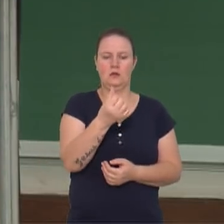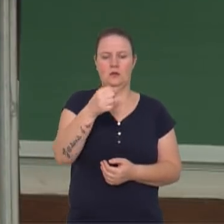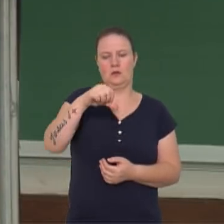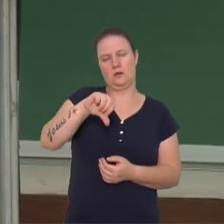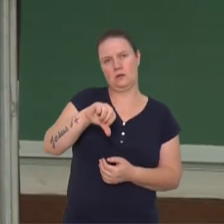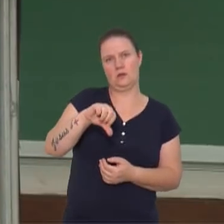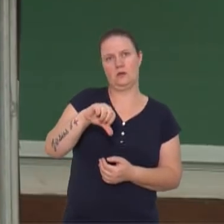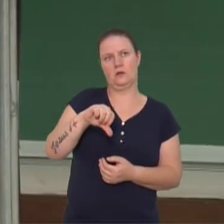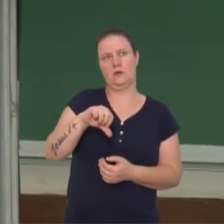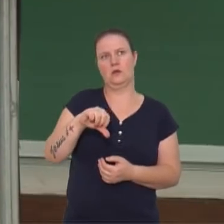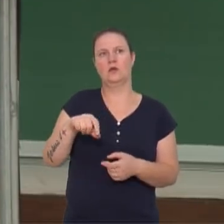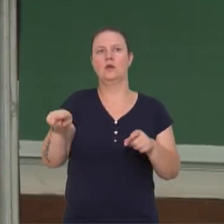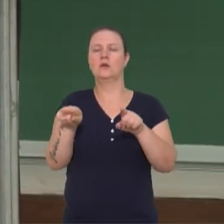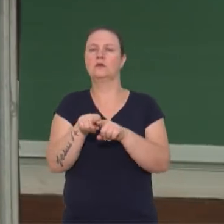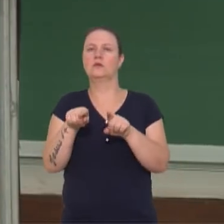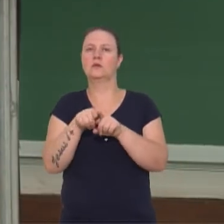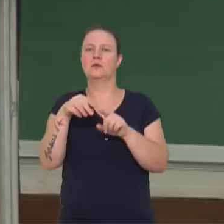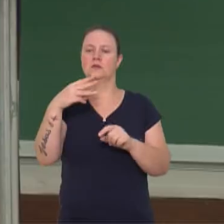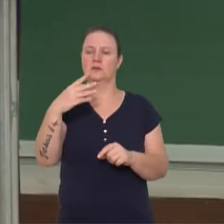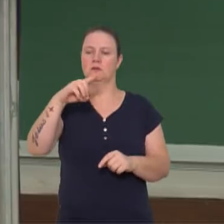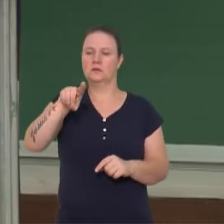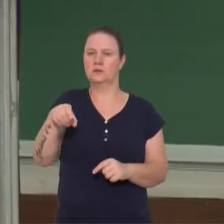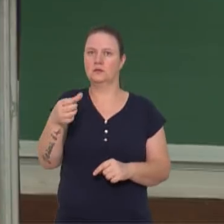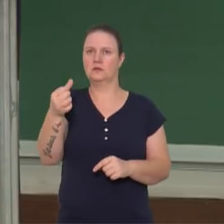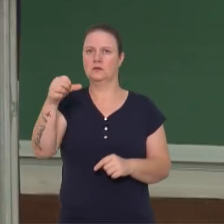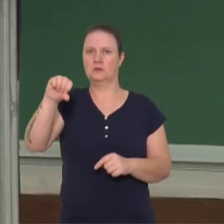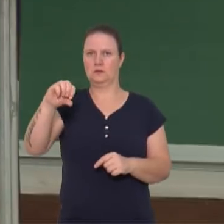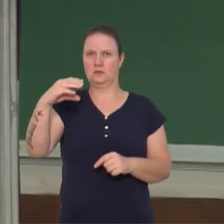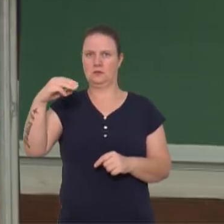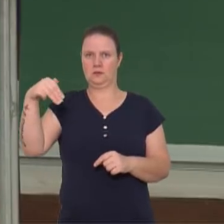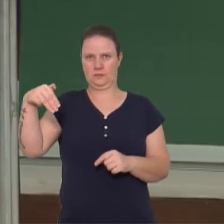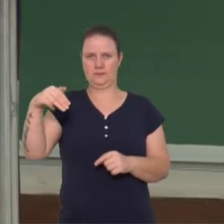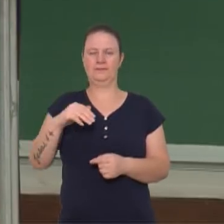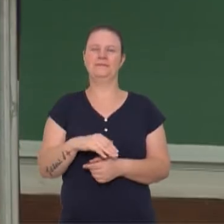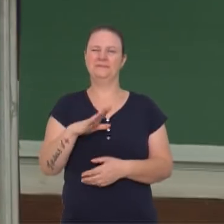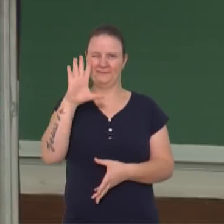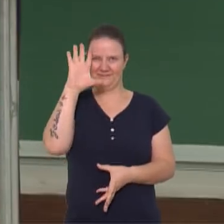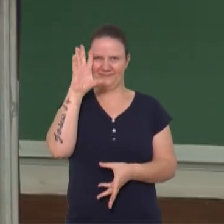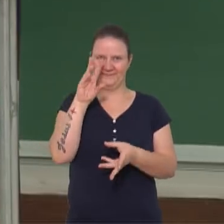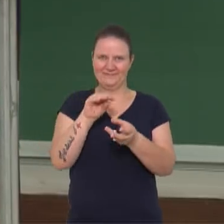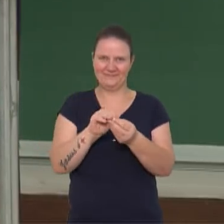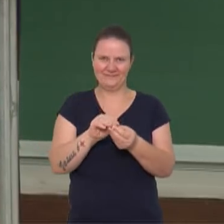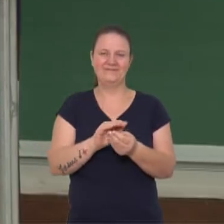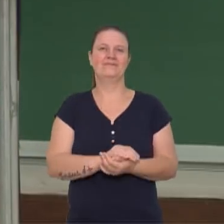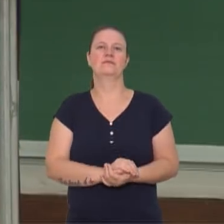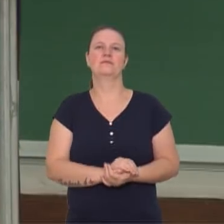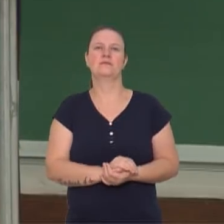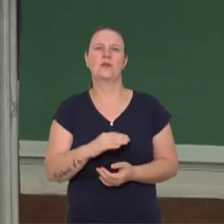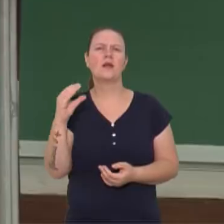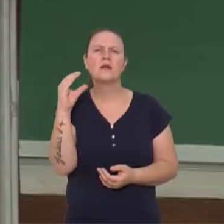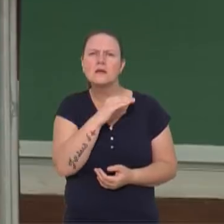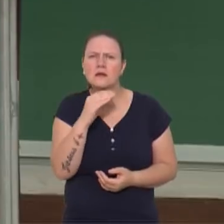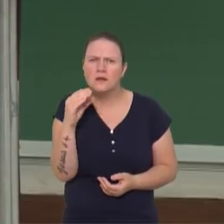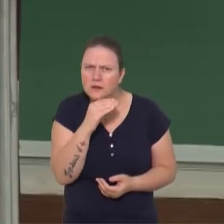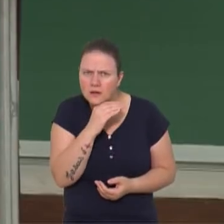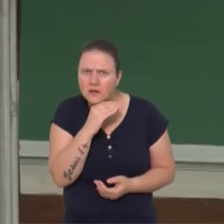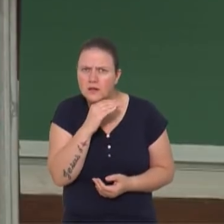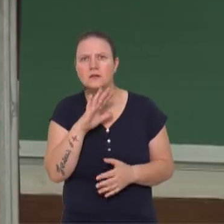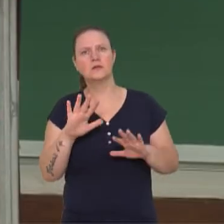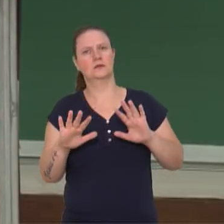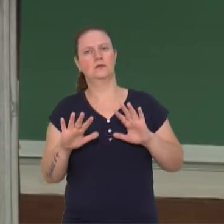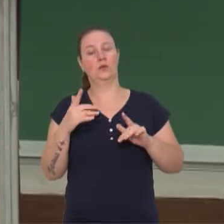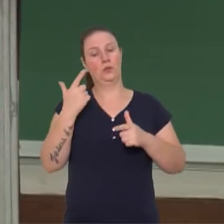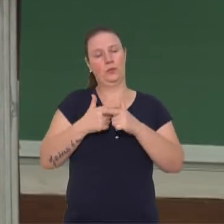3 metros e 69 centímetros. Tudo bem? Deu para acompanhar? Foi muito rápido esse daqui? Não